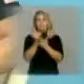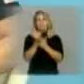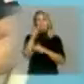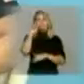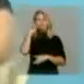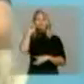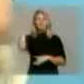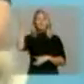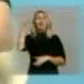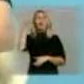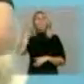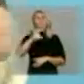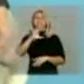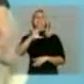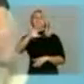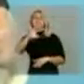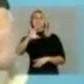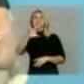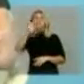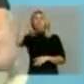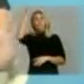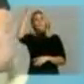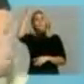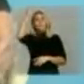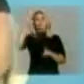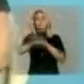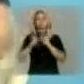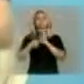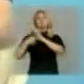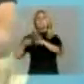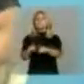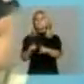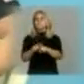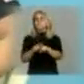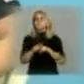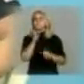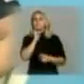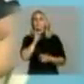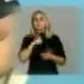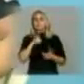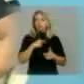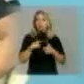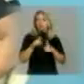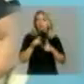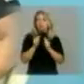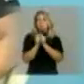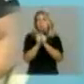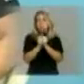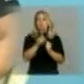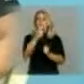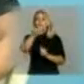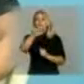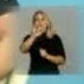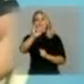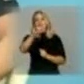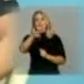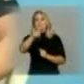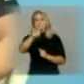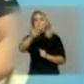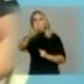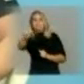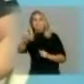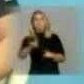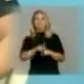no Curitiba, falando da colônia. Isso é uma iniciativa dos franciscanos. Você tem uma iniciativa da Unimed, junto com o Mohan, em todo o